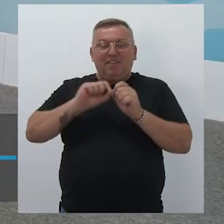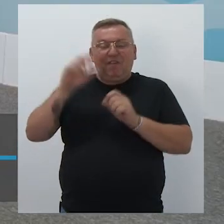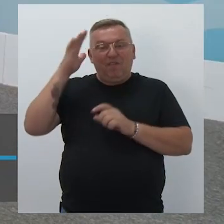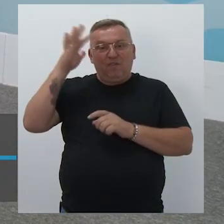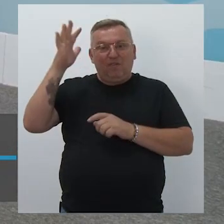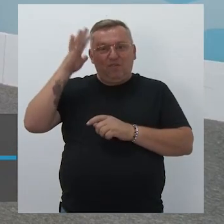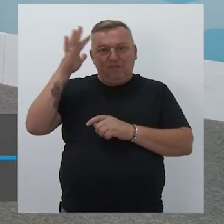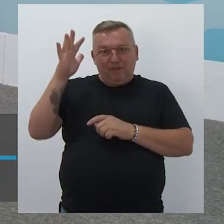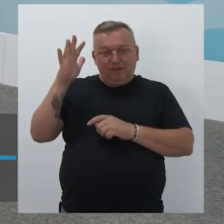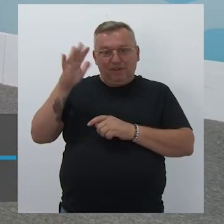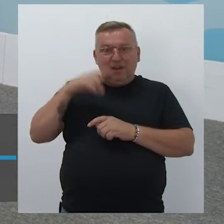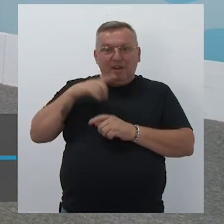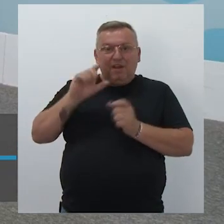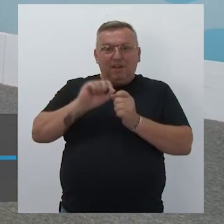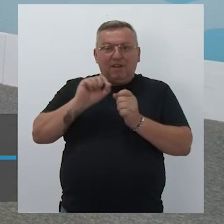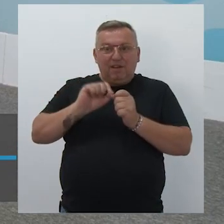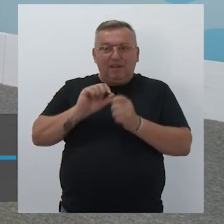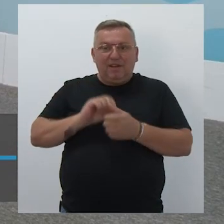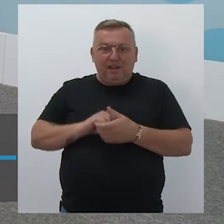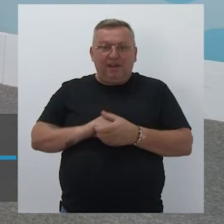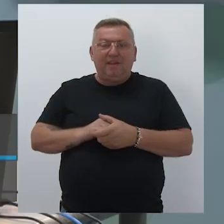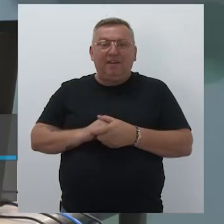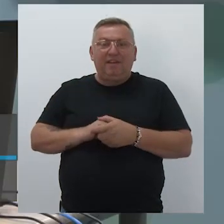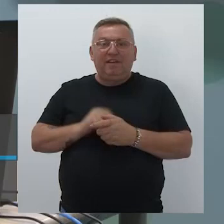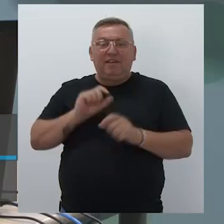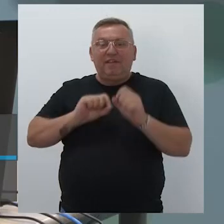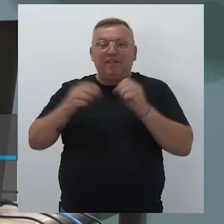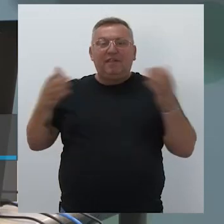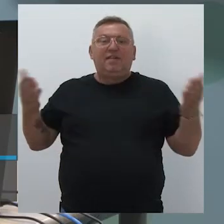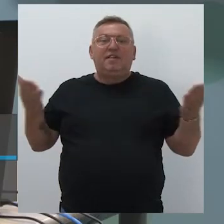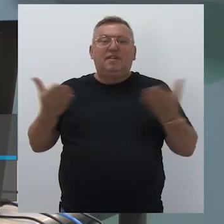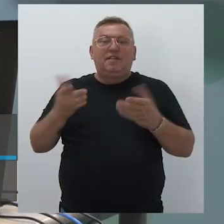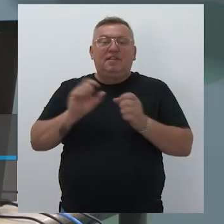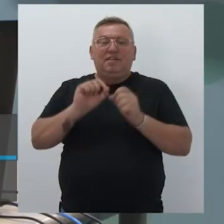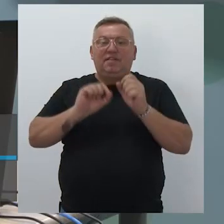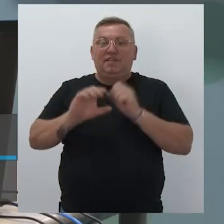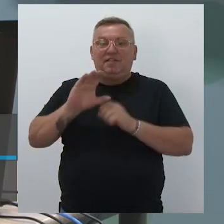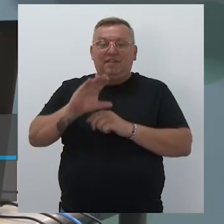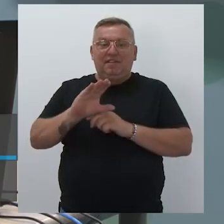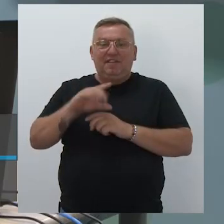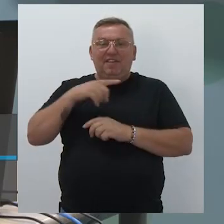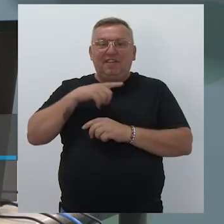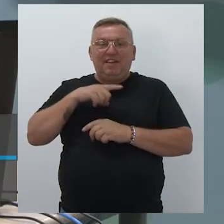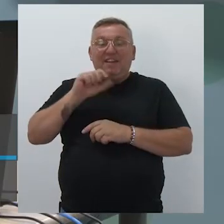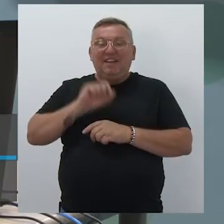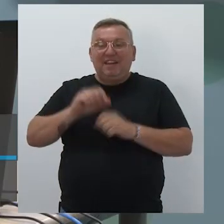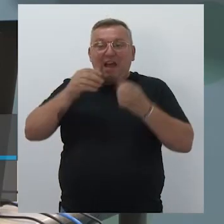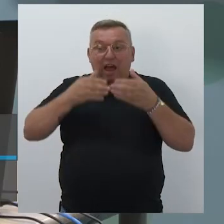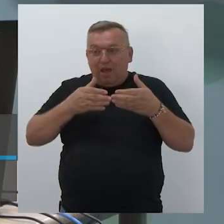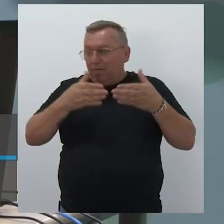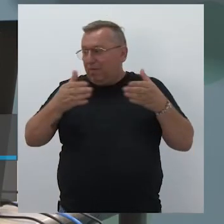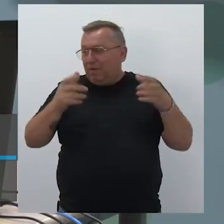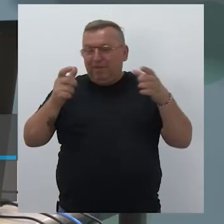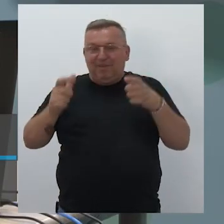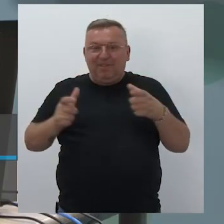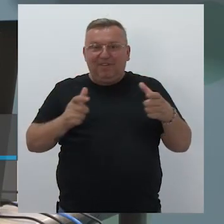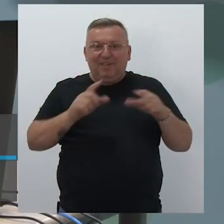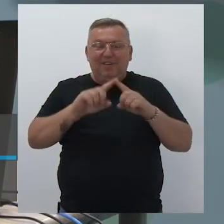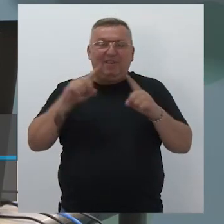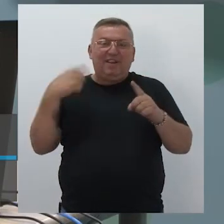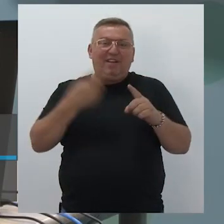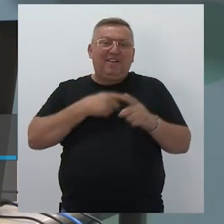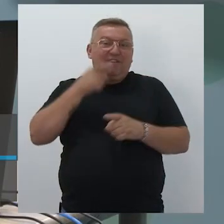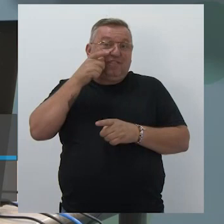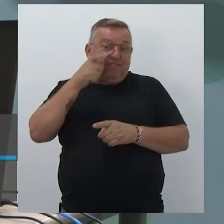pode deixar que disso aqui eu falo, né? Mas agora a gente não vai fazer desse jeito, né? A gente vai ter que abrir espaço. A gente viu